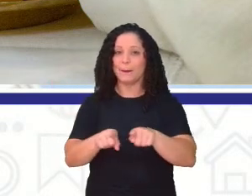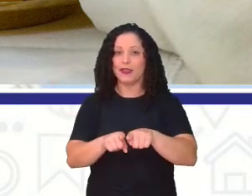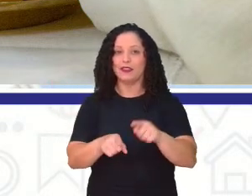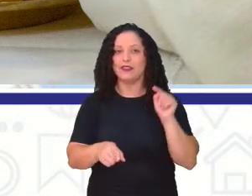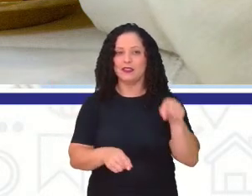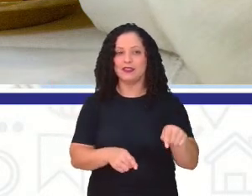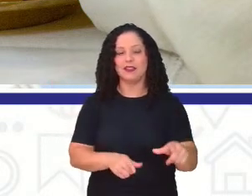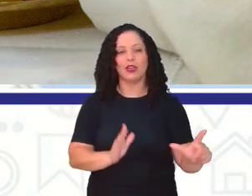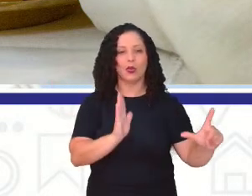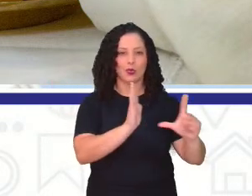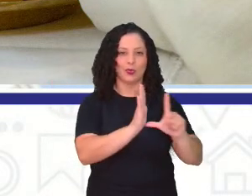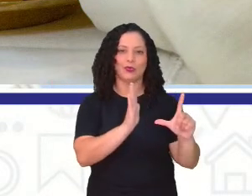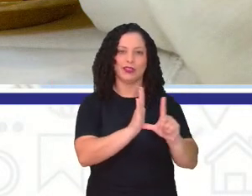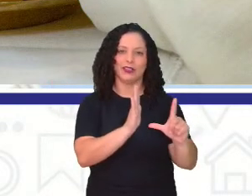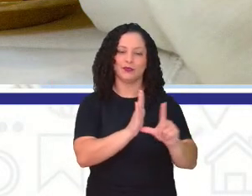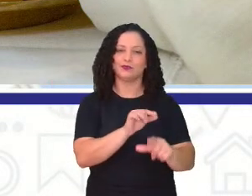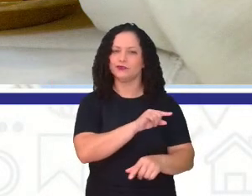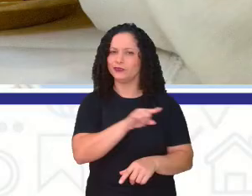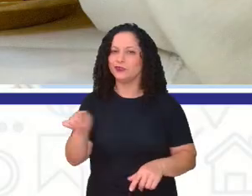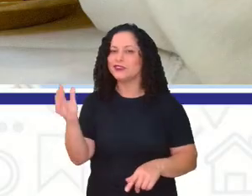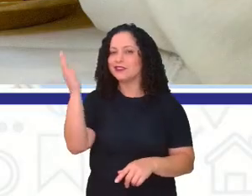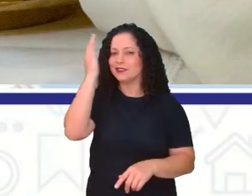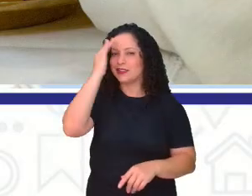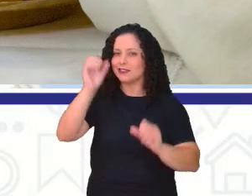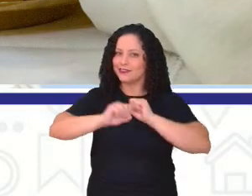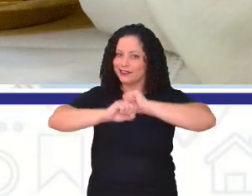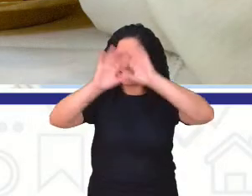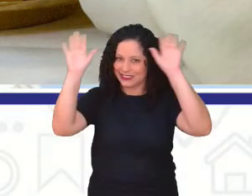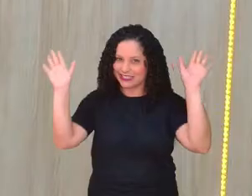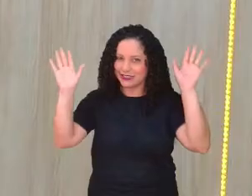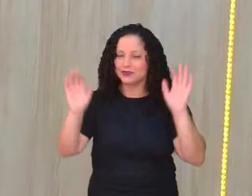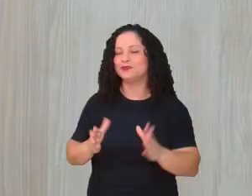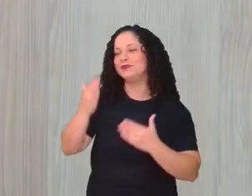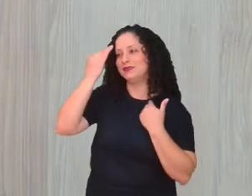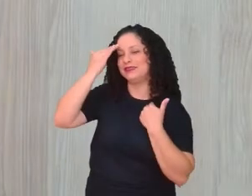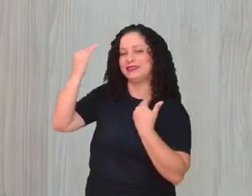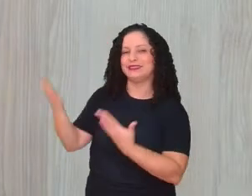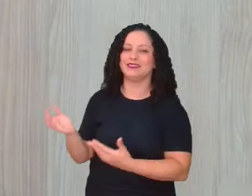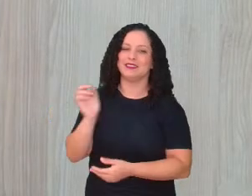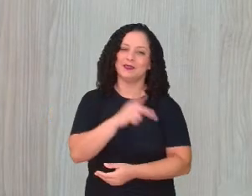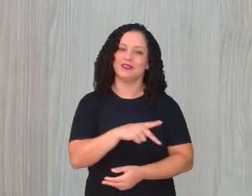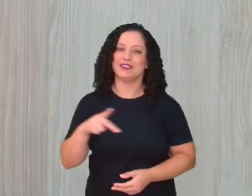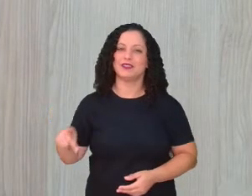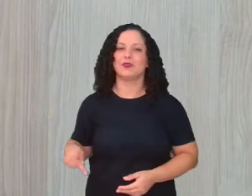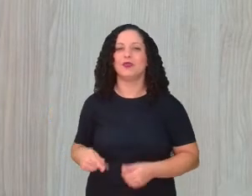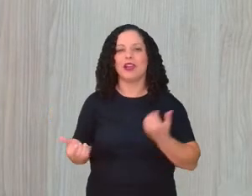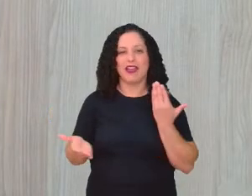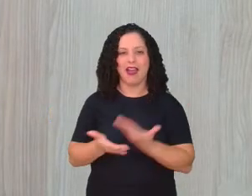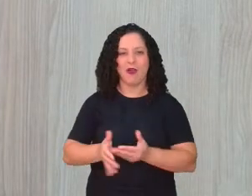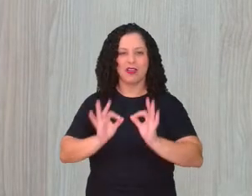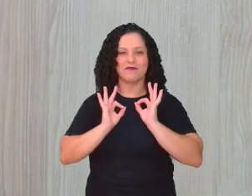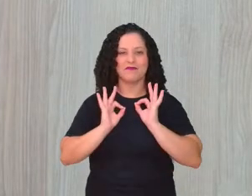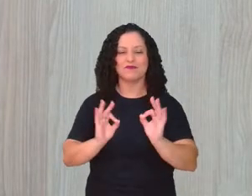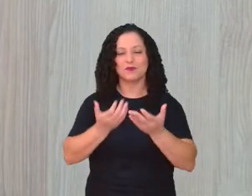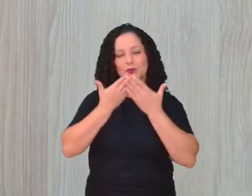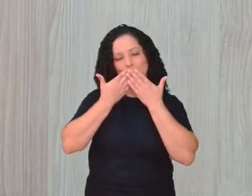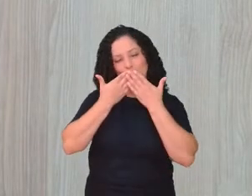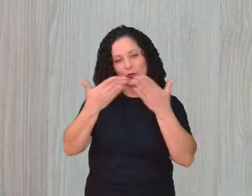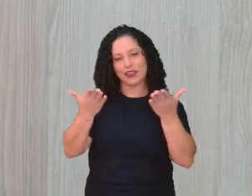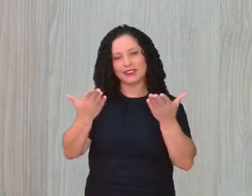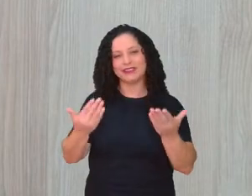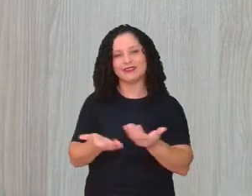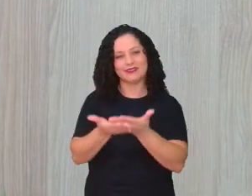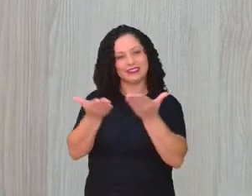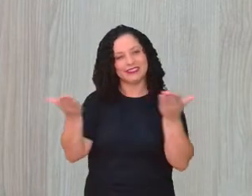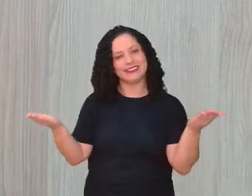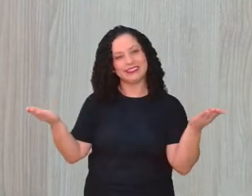ok? Espero que vocês tenham entendido. Valeu, professora. Valeu, professor Luciano. Aula show. Beijo, meu povo. E